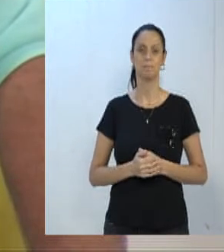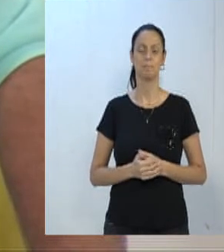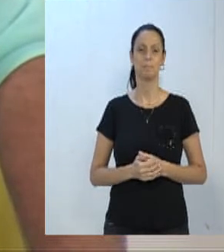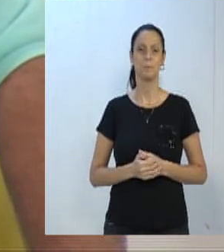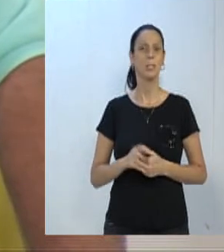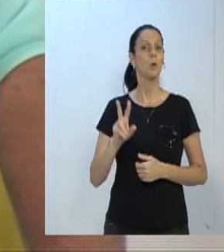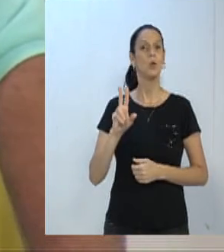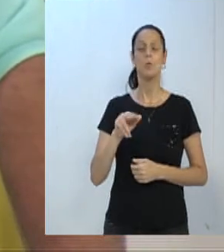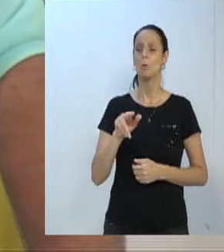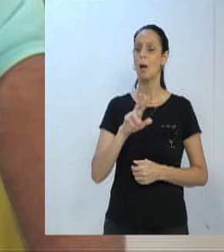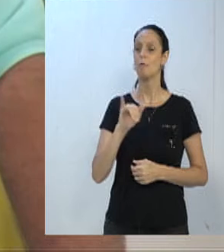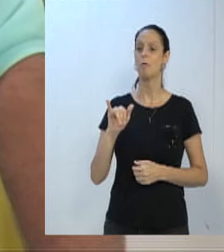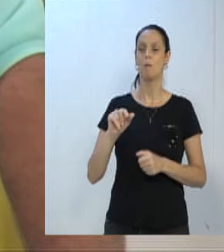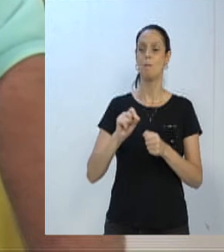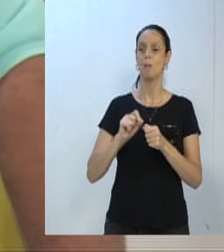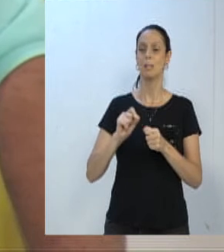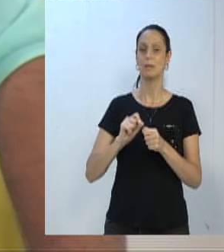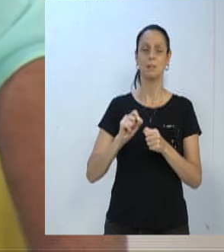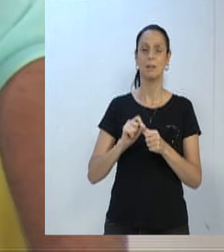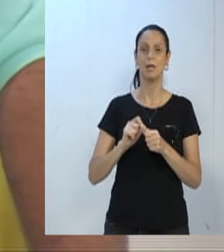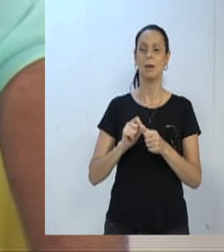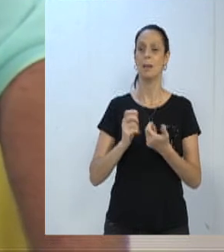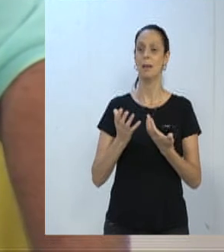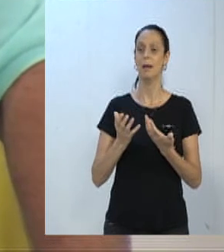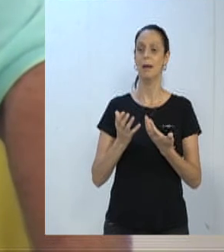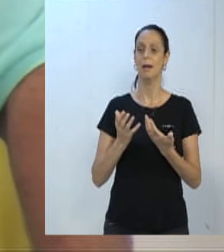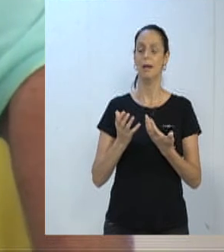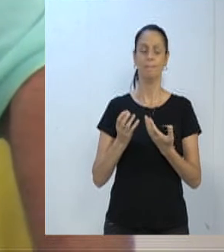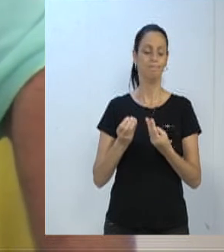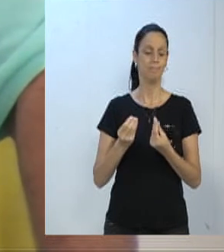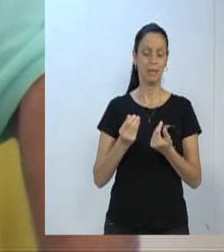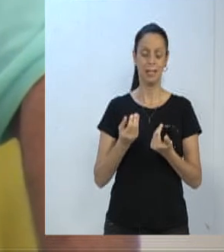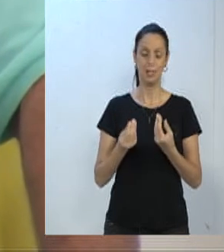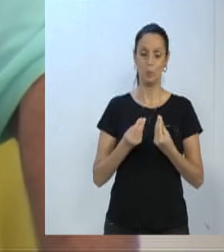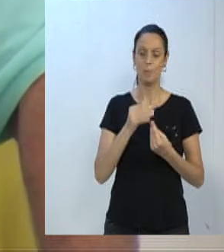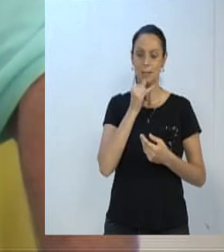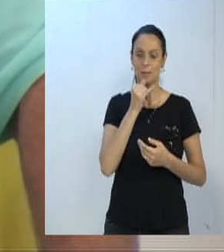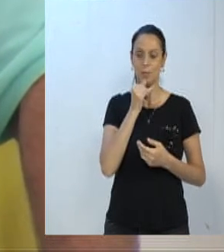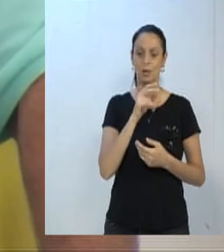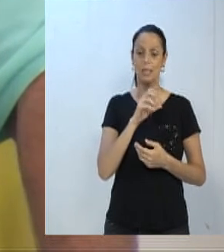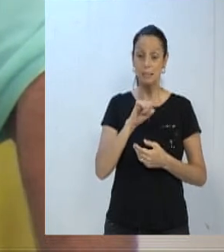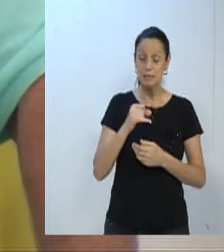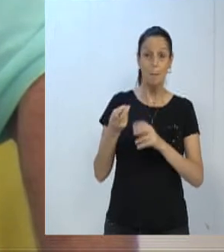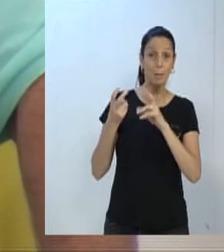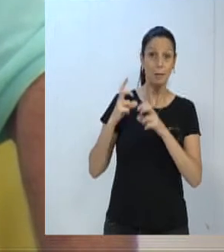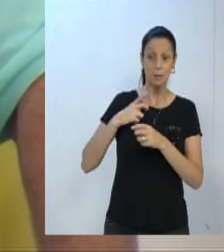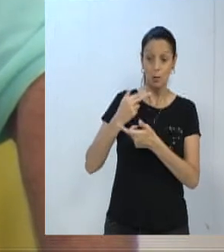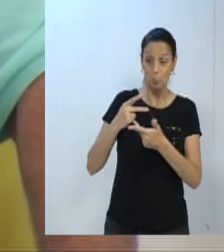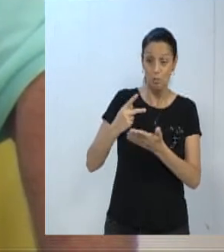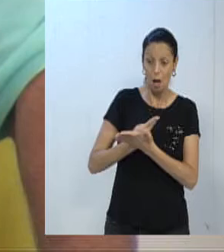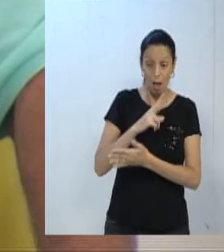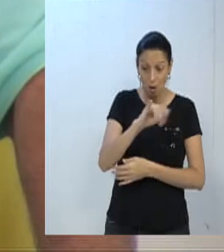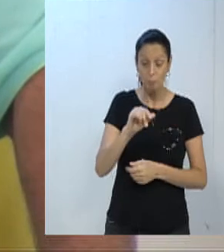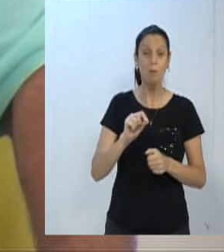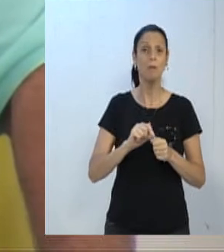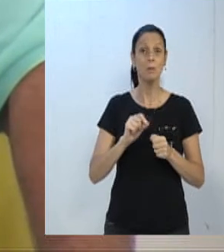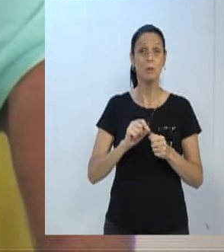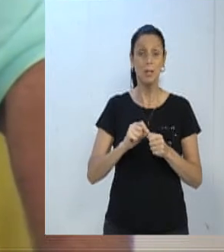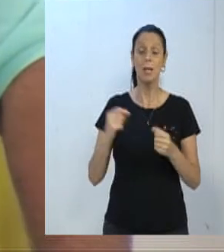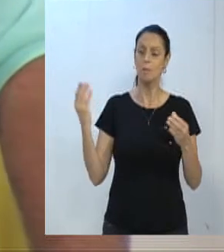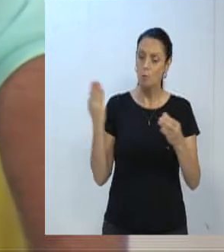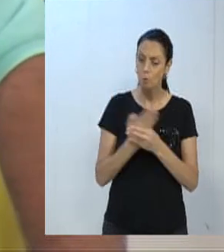vou prevaricar a vender denúncia eu vou fazer todos os alimentos e temos que sim rever se nós nosso Regimento Interno Vamos tentar